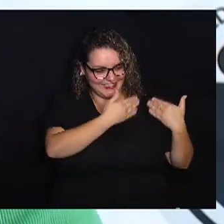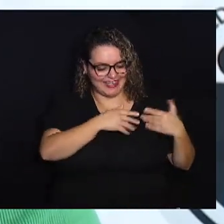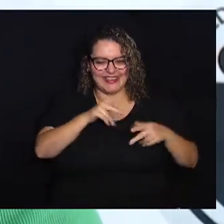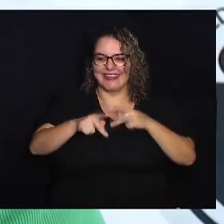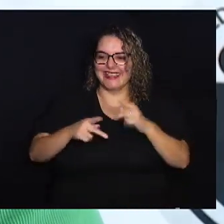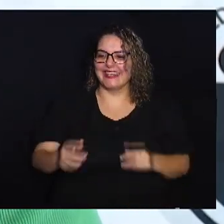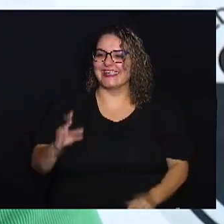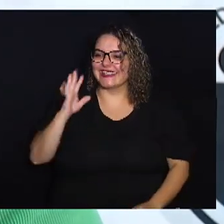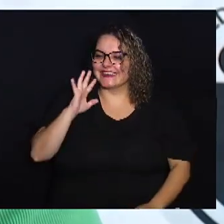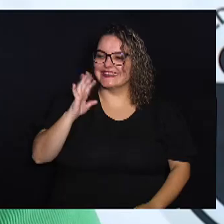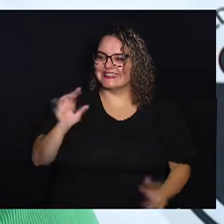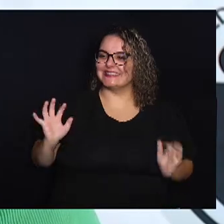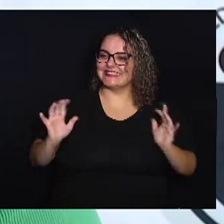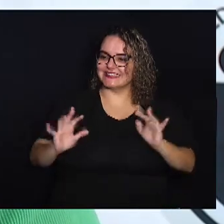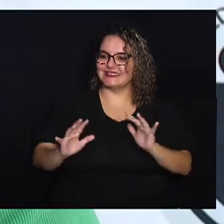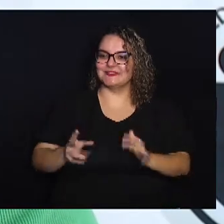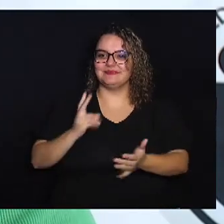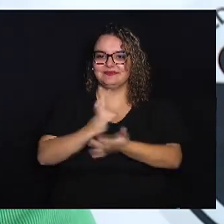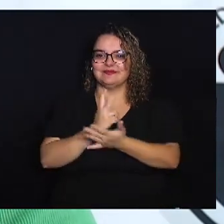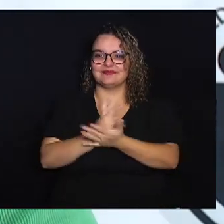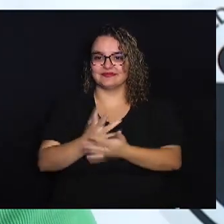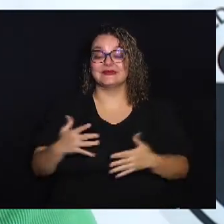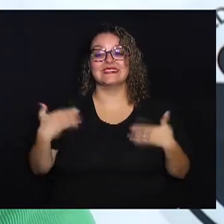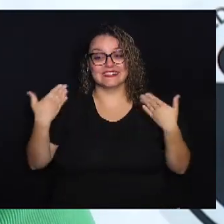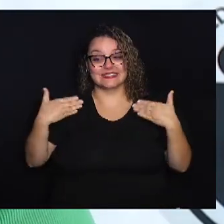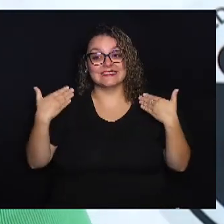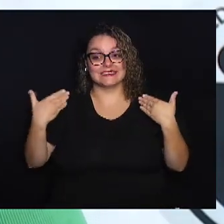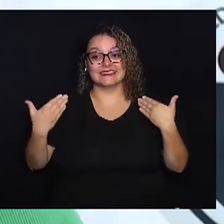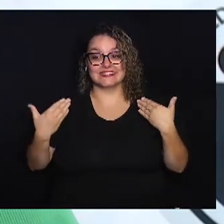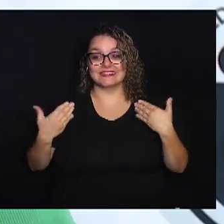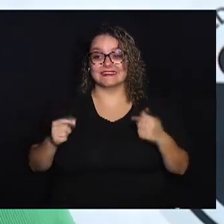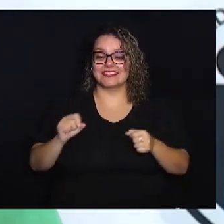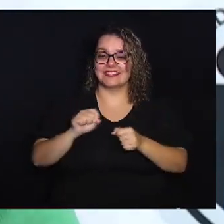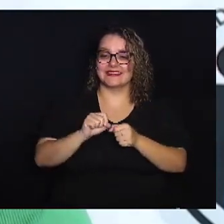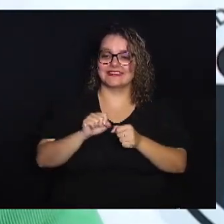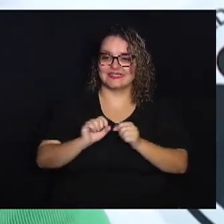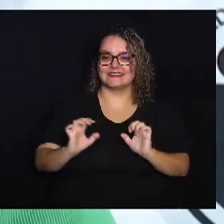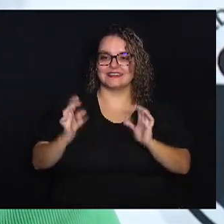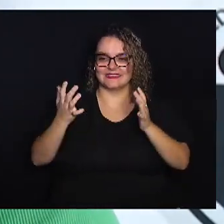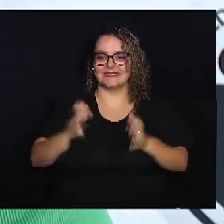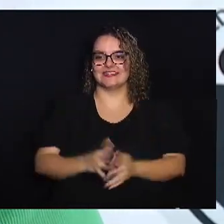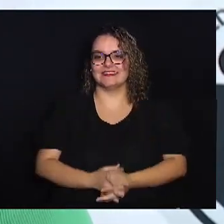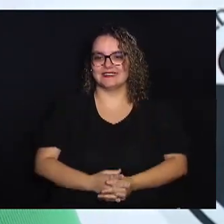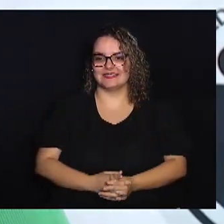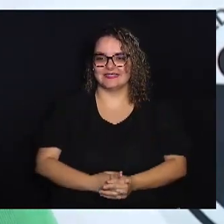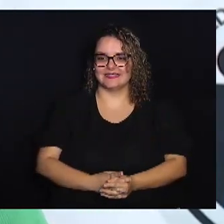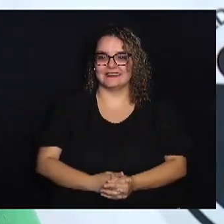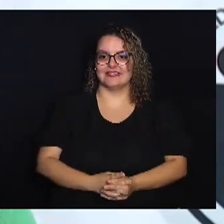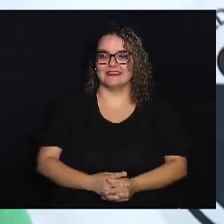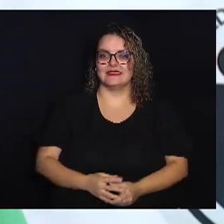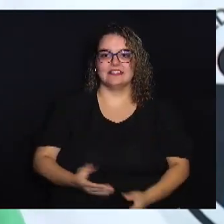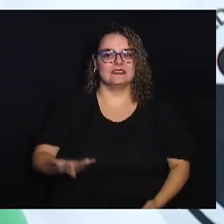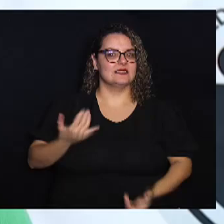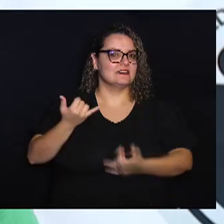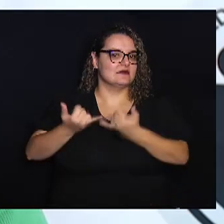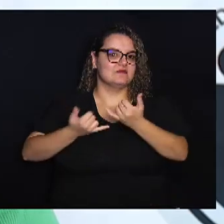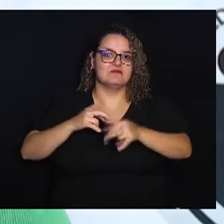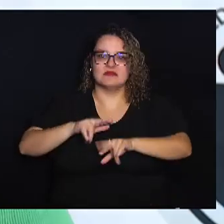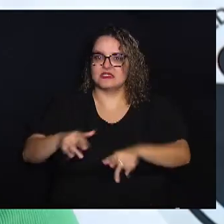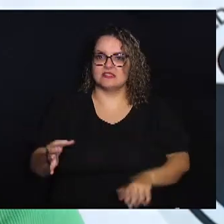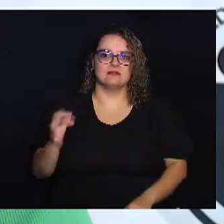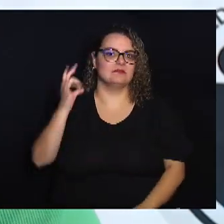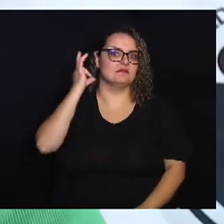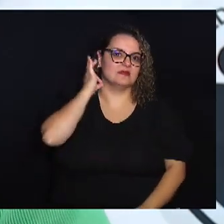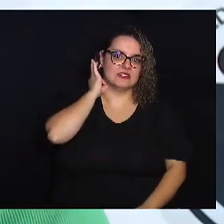muito bacana e foi sempre uma grande alegria poder realizar essa festa. A gente tem desde brincadeiras,